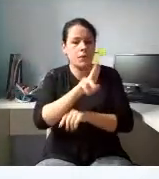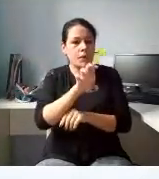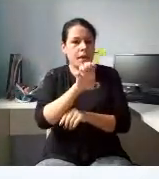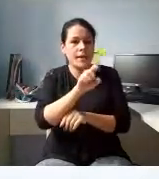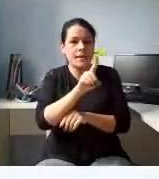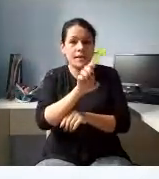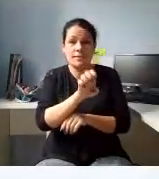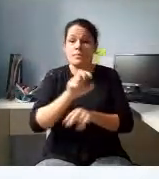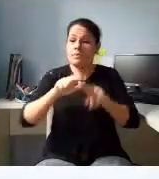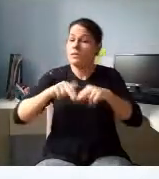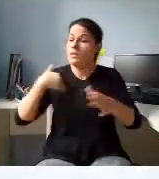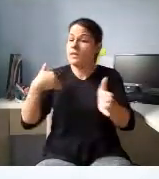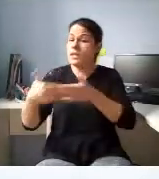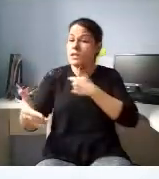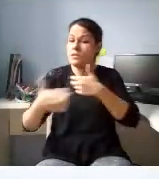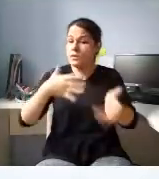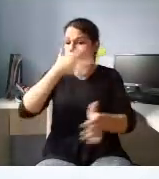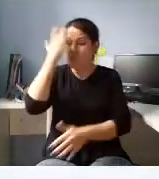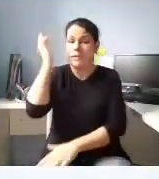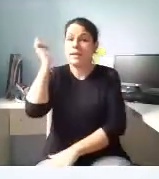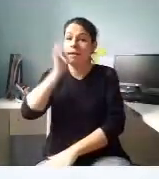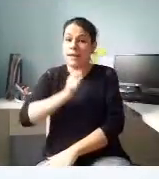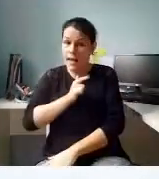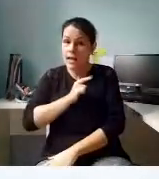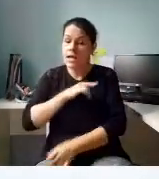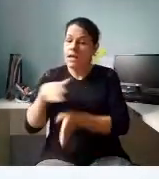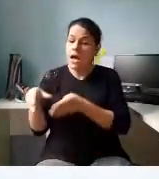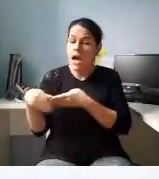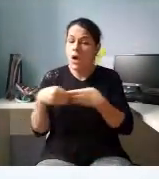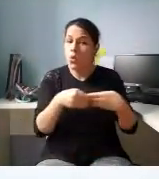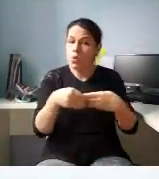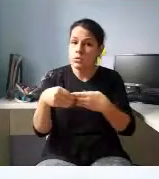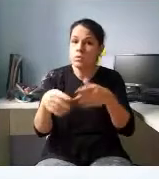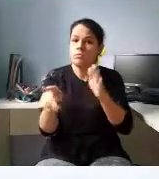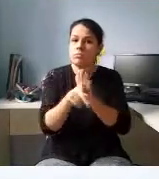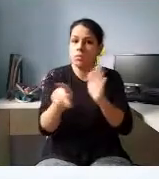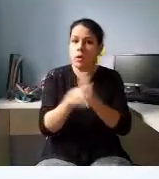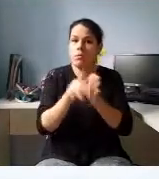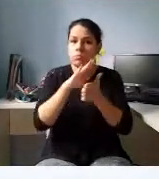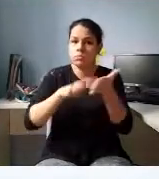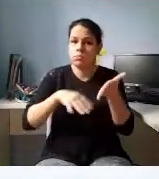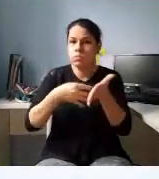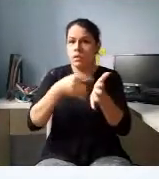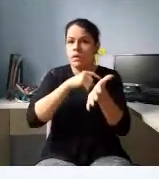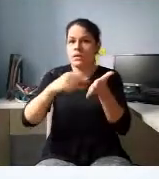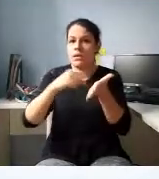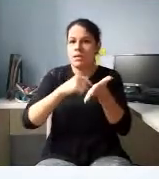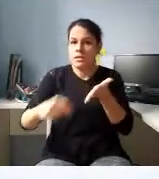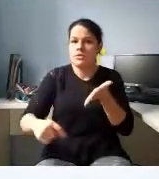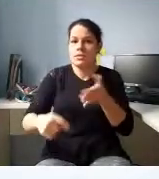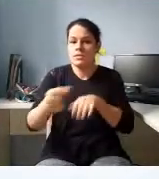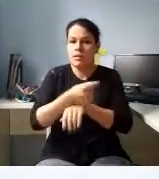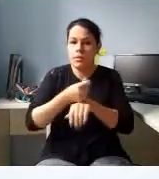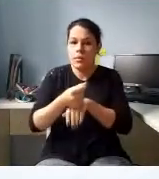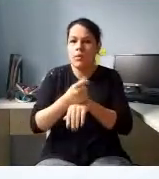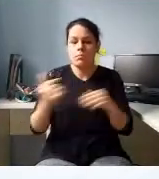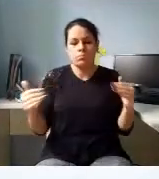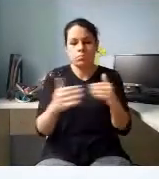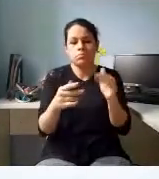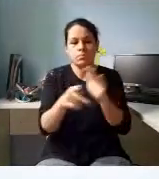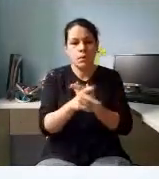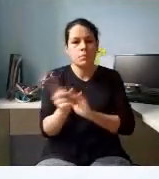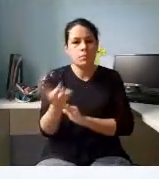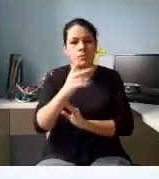ganhar, a condução da agenda econômica ela está garantida com os dois nomes. Então,